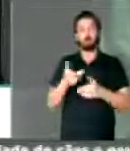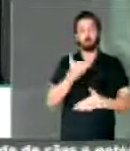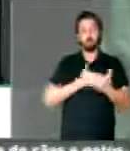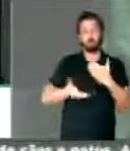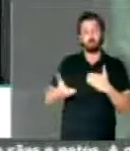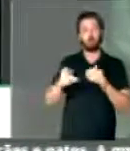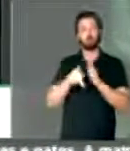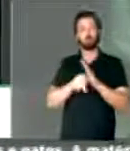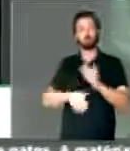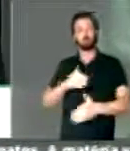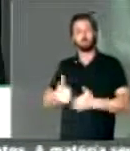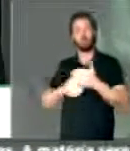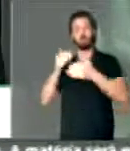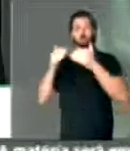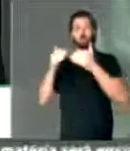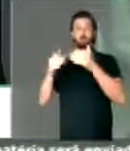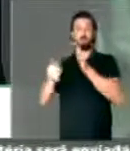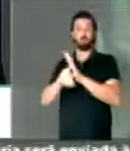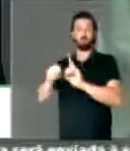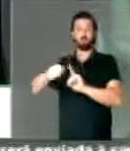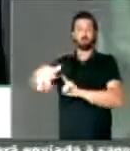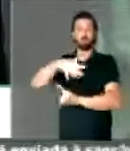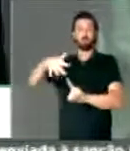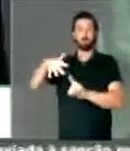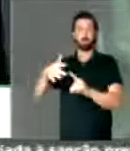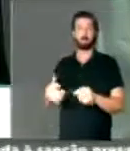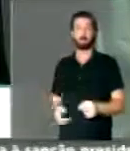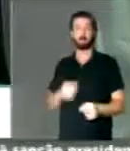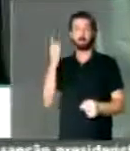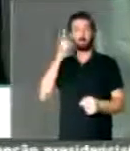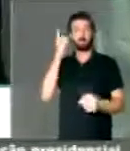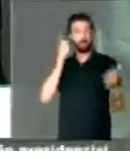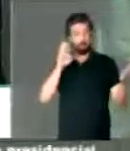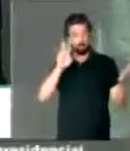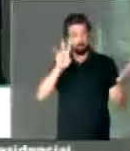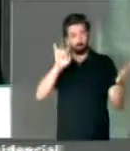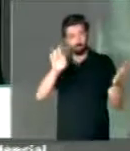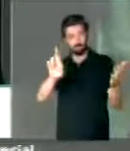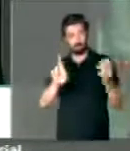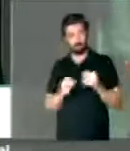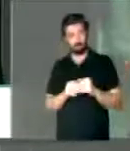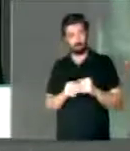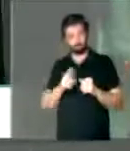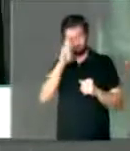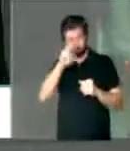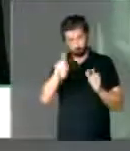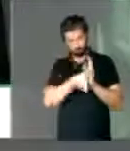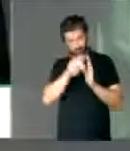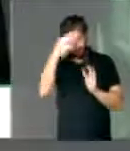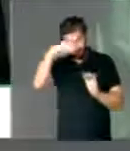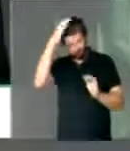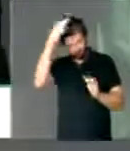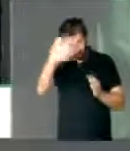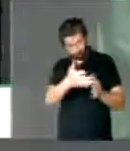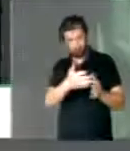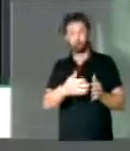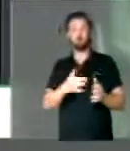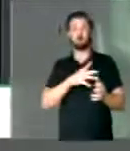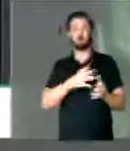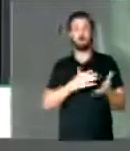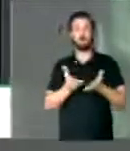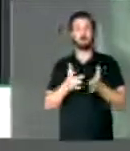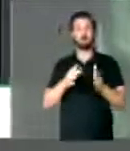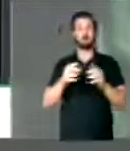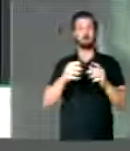grau de desenvolvimento da sociedade. Deputado Evair de Mello, senhor que vem lá do Espírito Santo, homem identificado com assistência